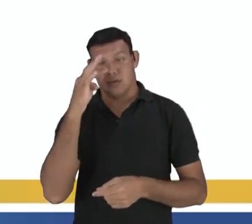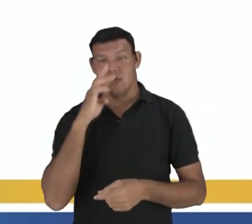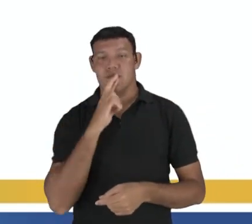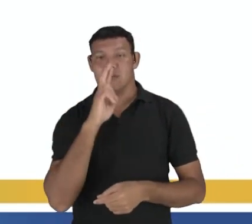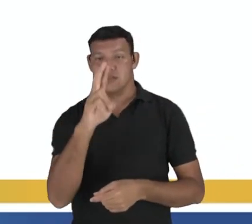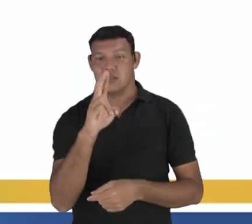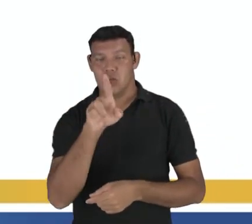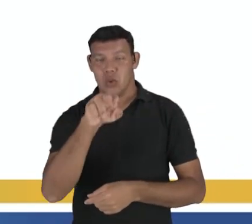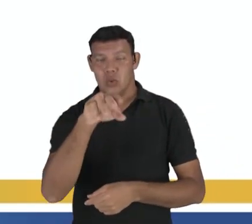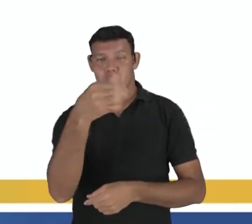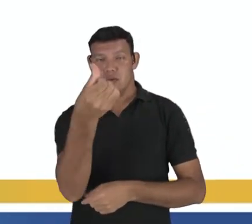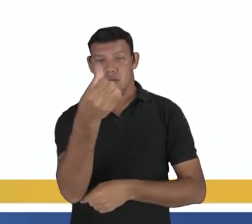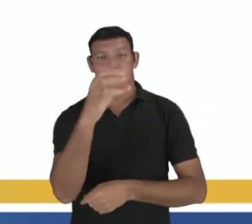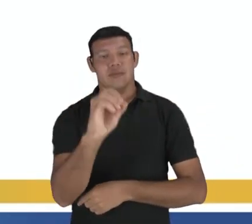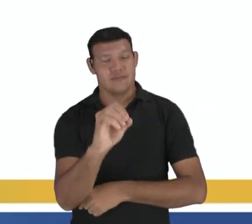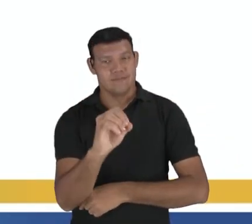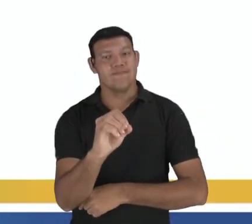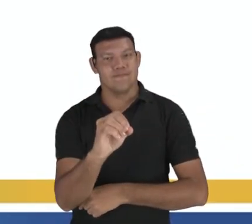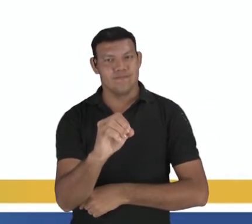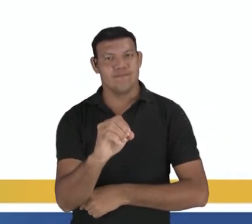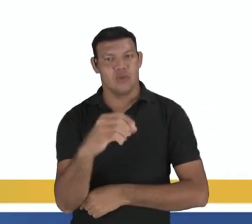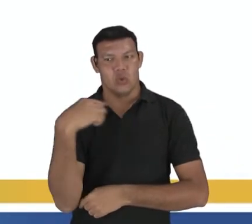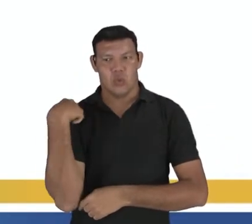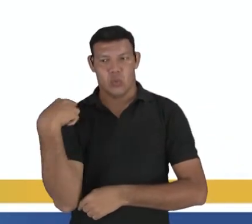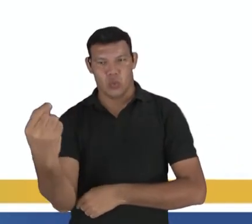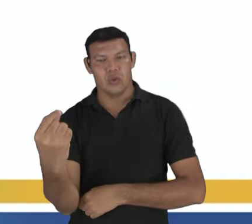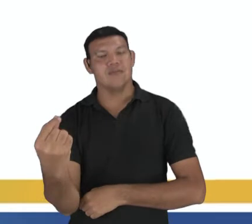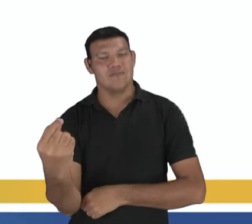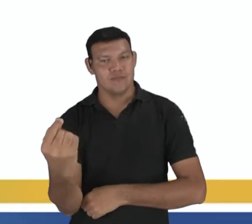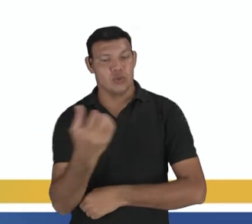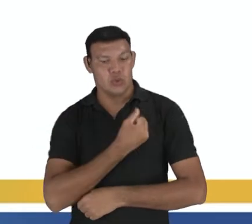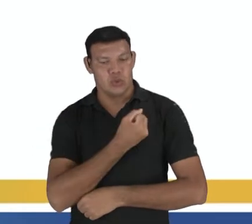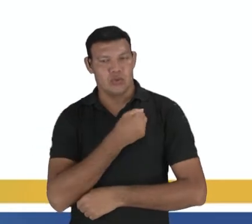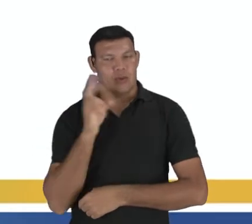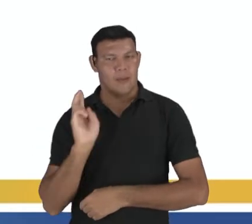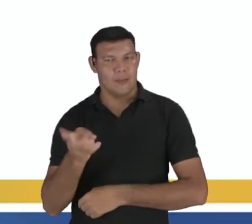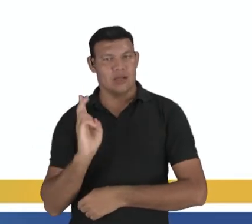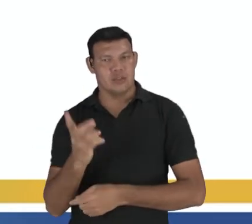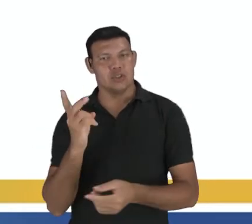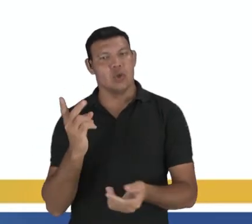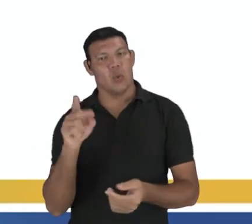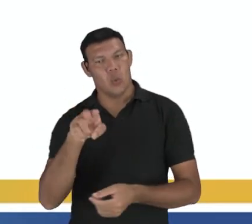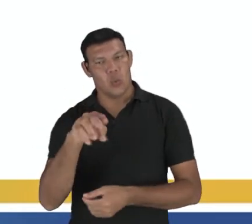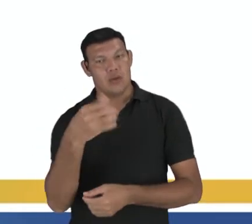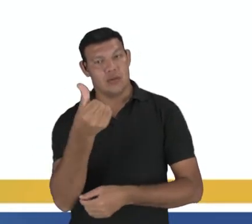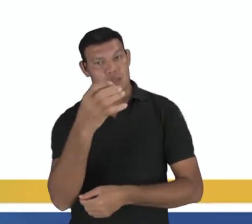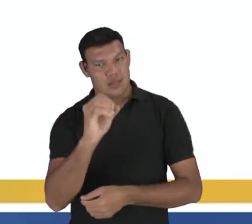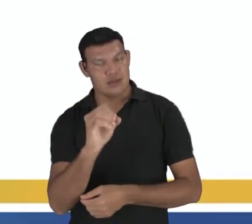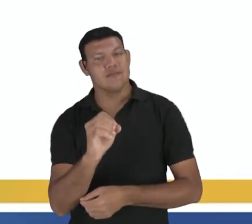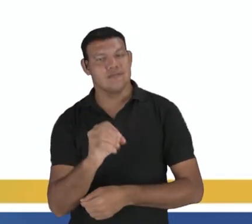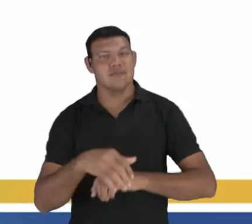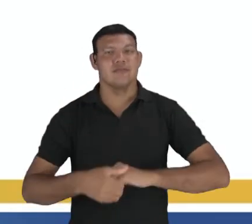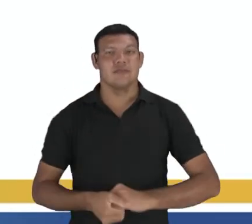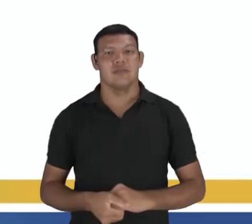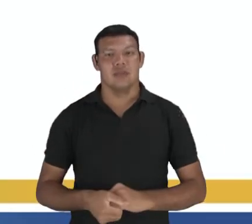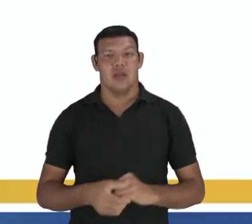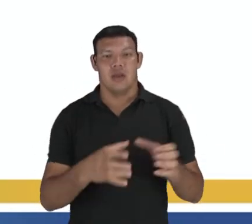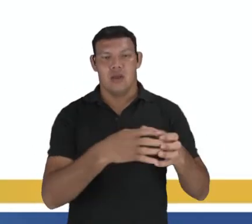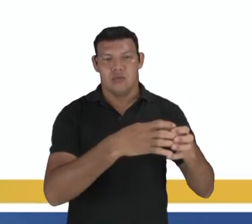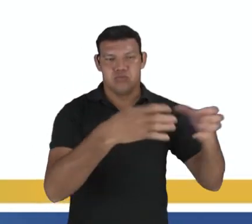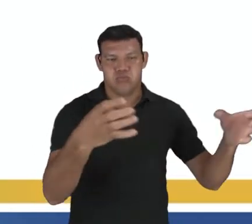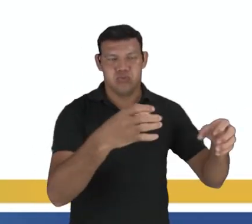temos aí uma constante de proporcionalidade. Isso implica dizer que, nesse caso, nós podemos dizer que as grandezas